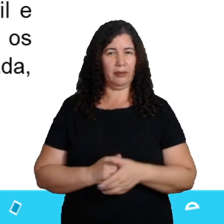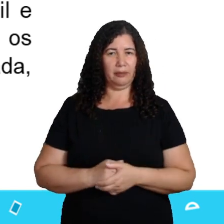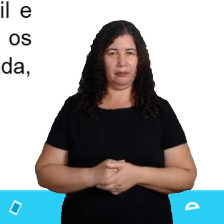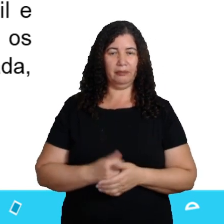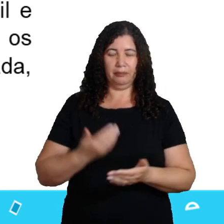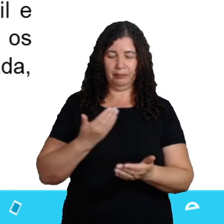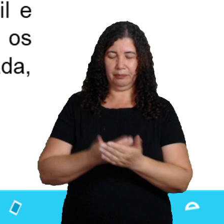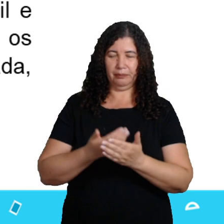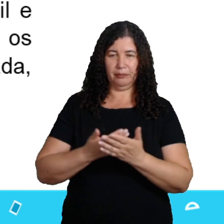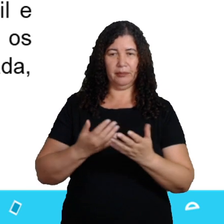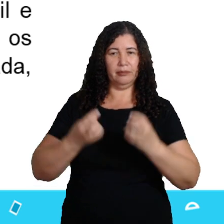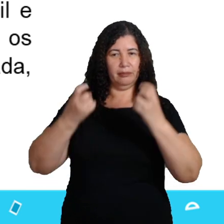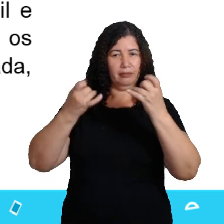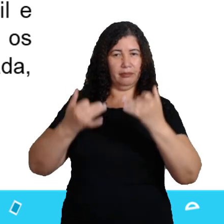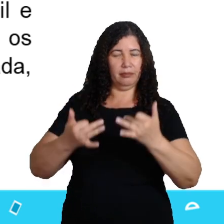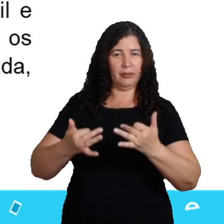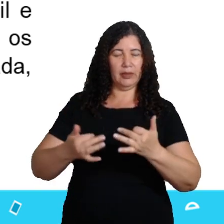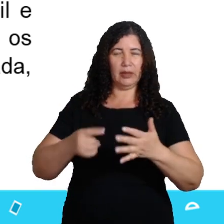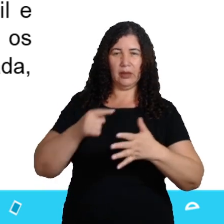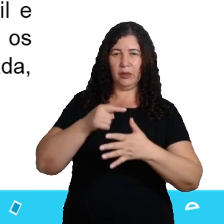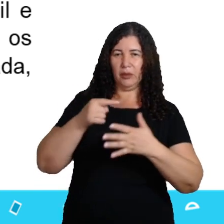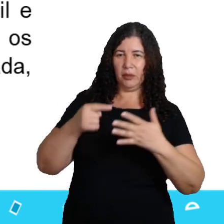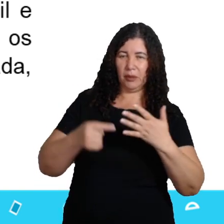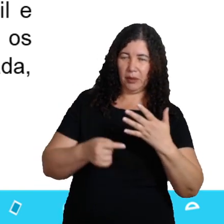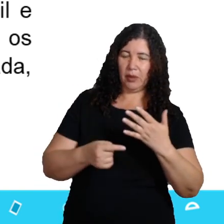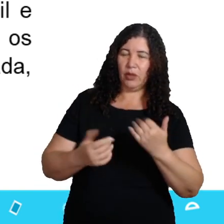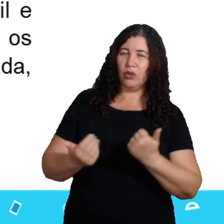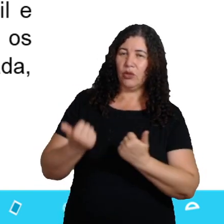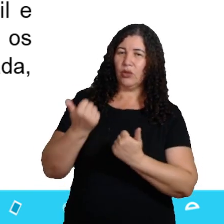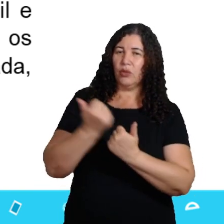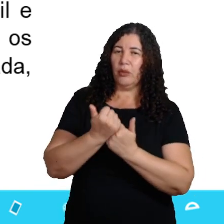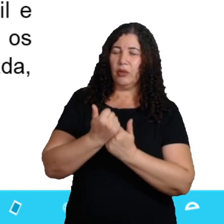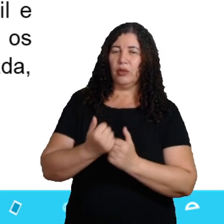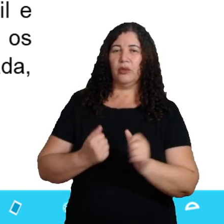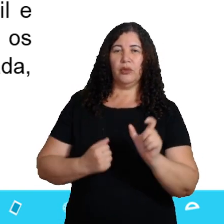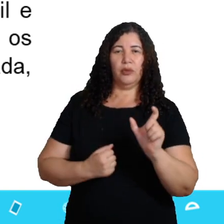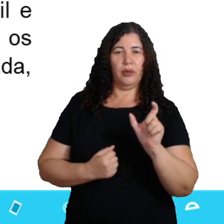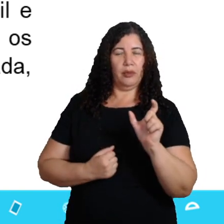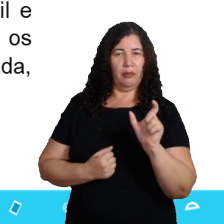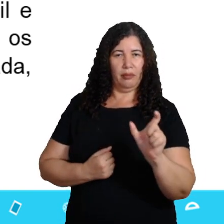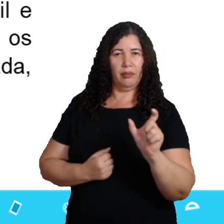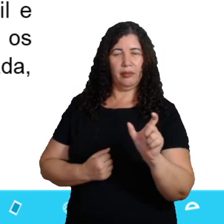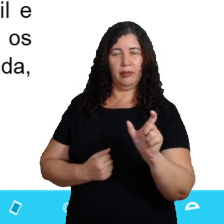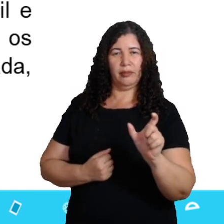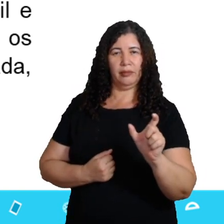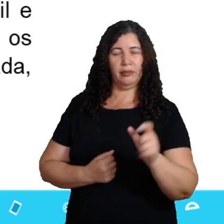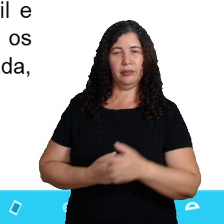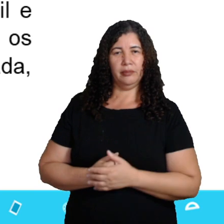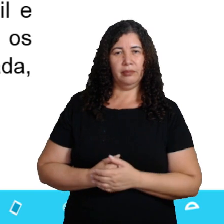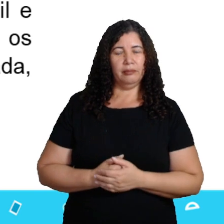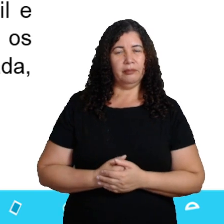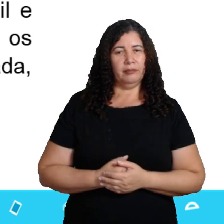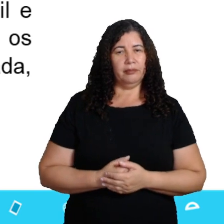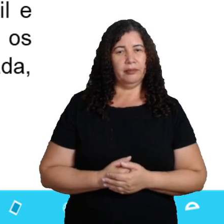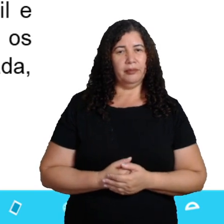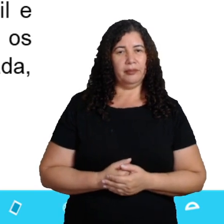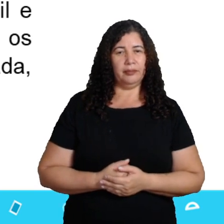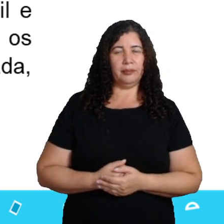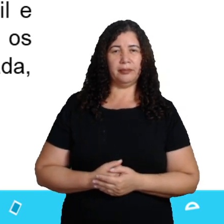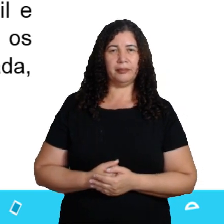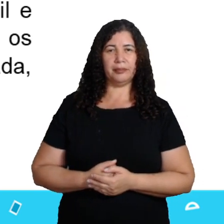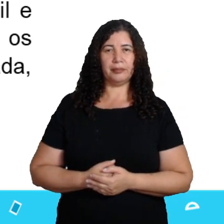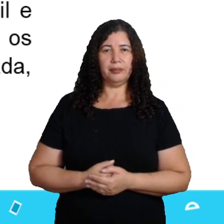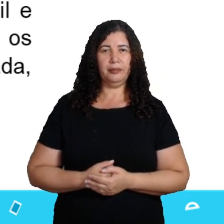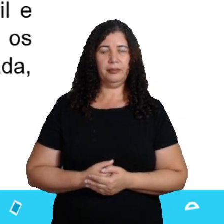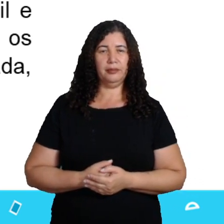aula estamos falando sobre elementos anafóricos, isto é, elementos de retomada, vejam aqui na prática como